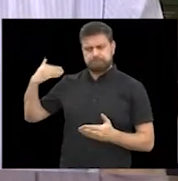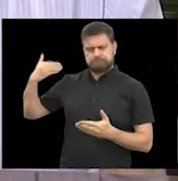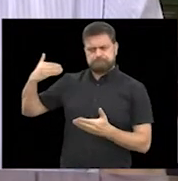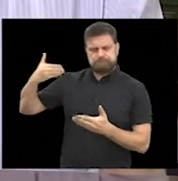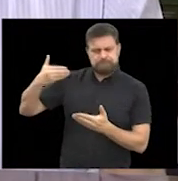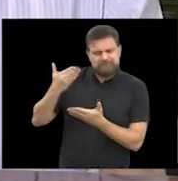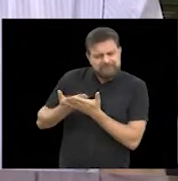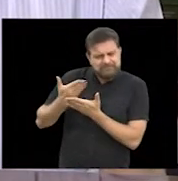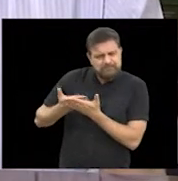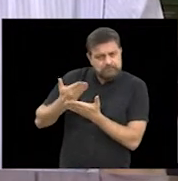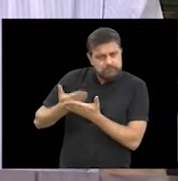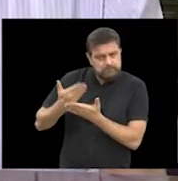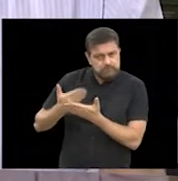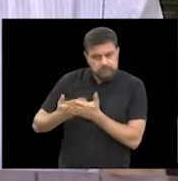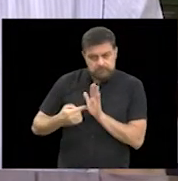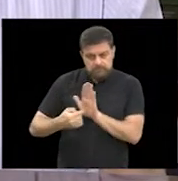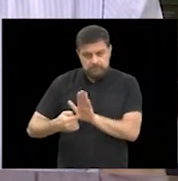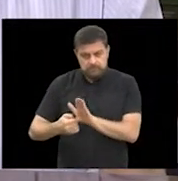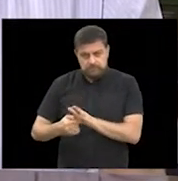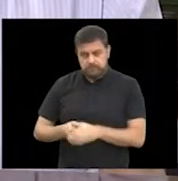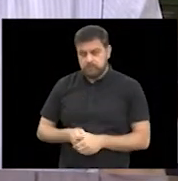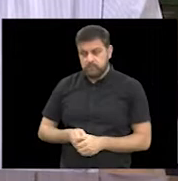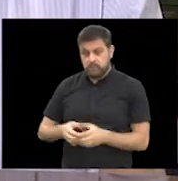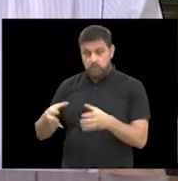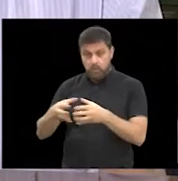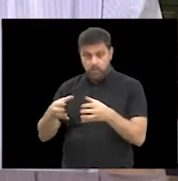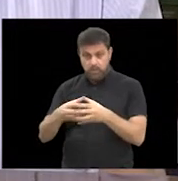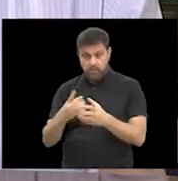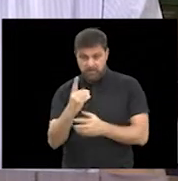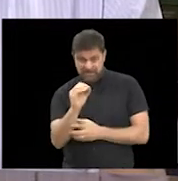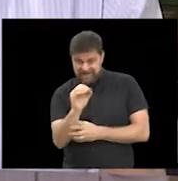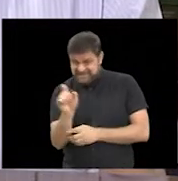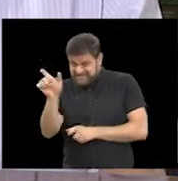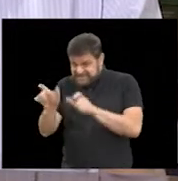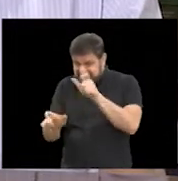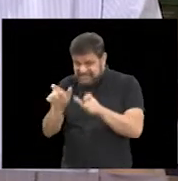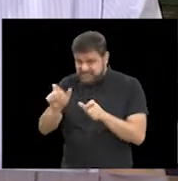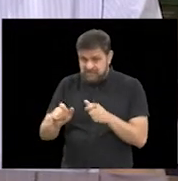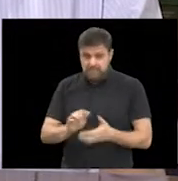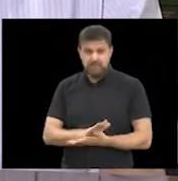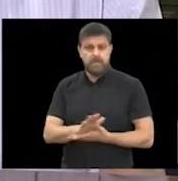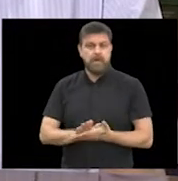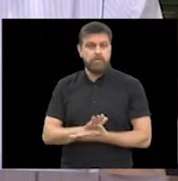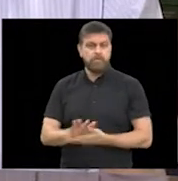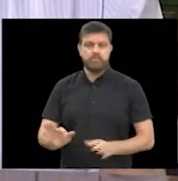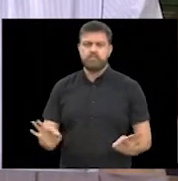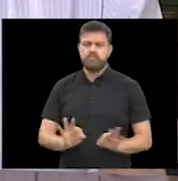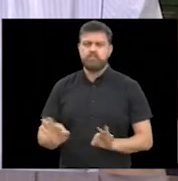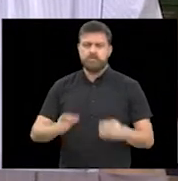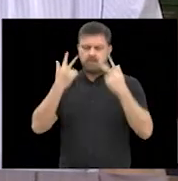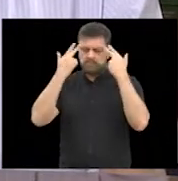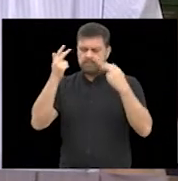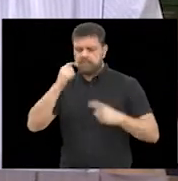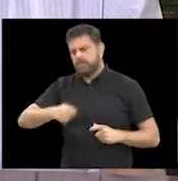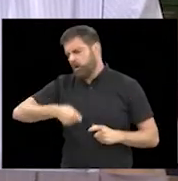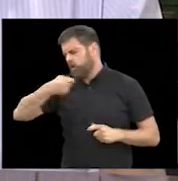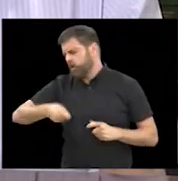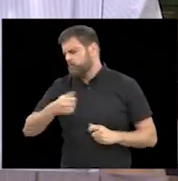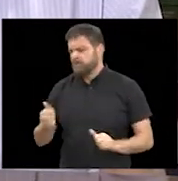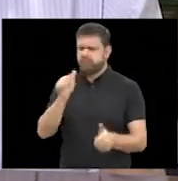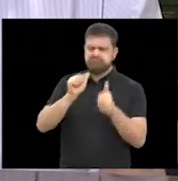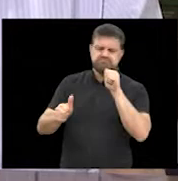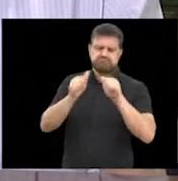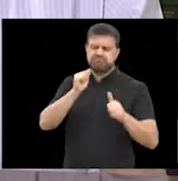que pegaram 100 pessoas que nunca sentiram nada, comiam e bebiam de